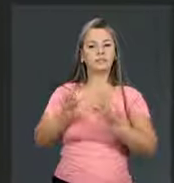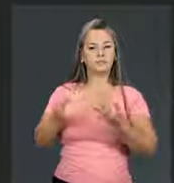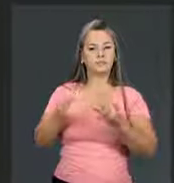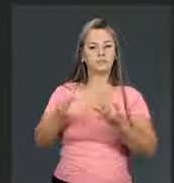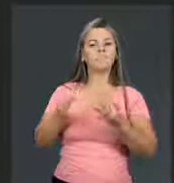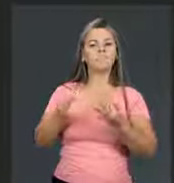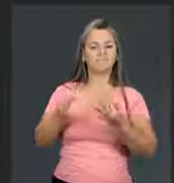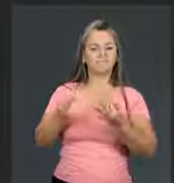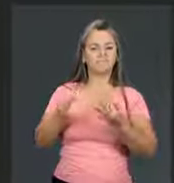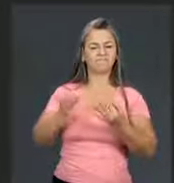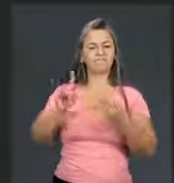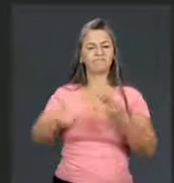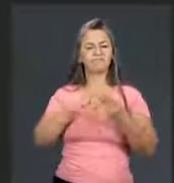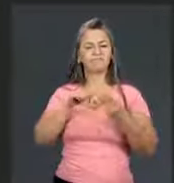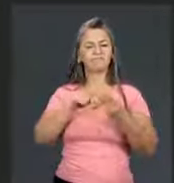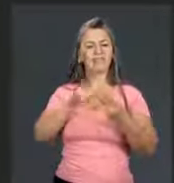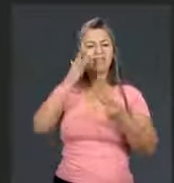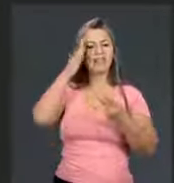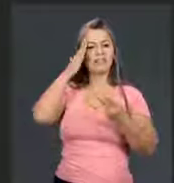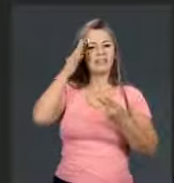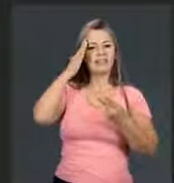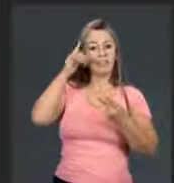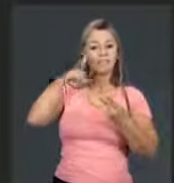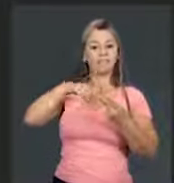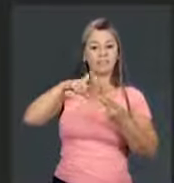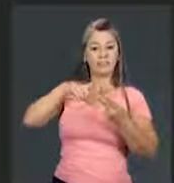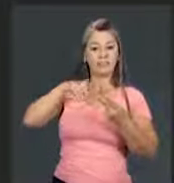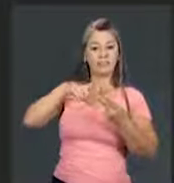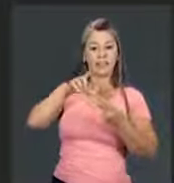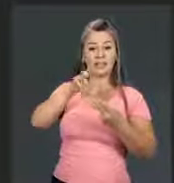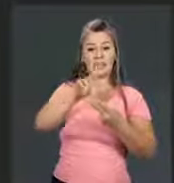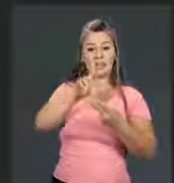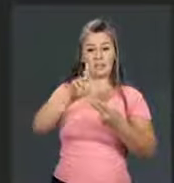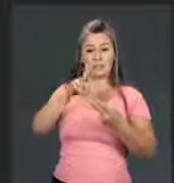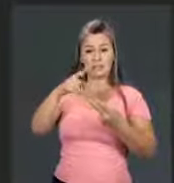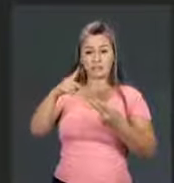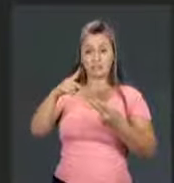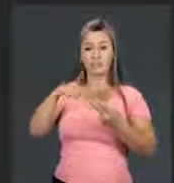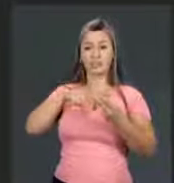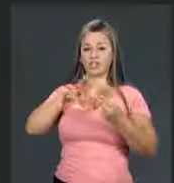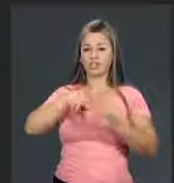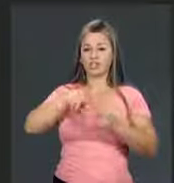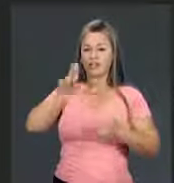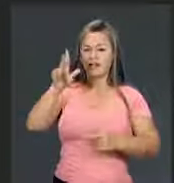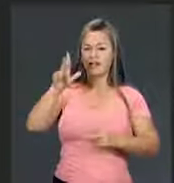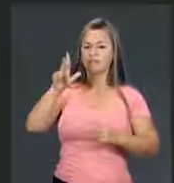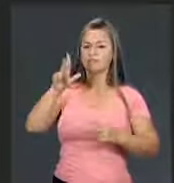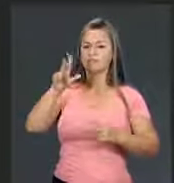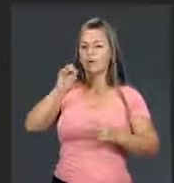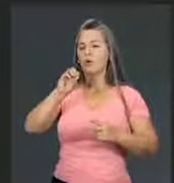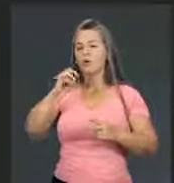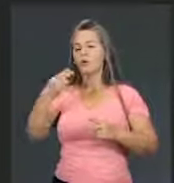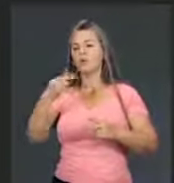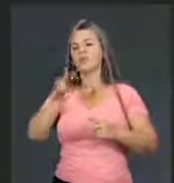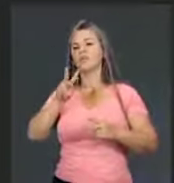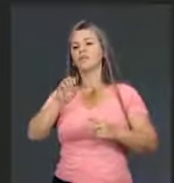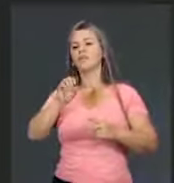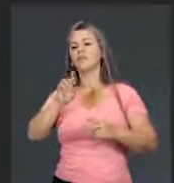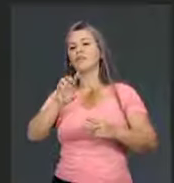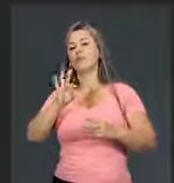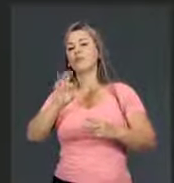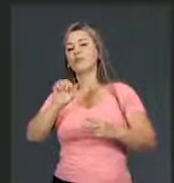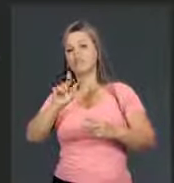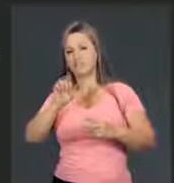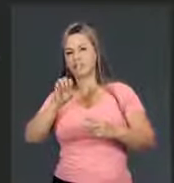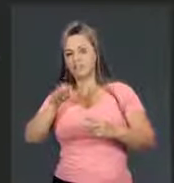Iremos também compreender a existência de uma DDP, diferença de potencial, ou voltagem ou tensão